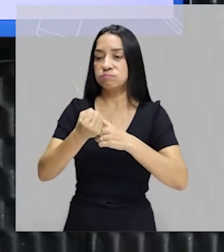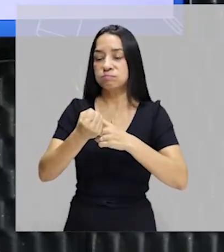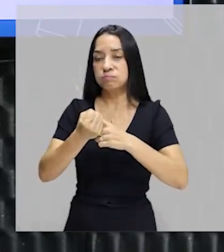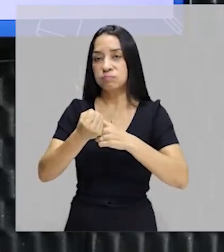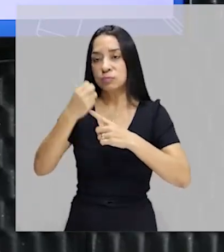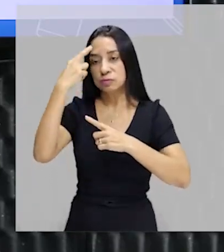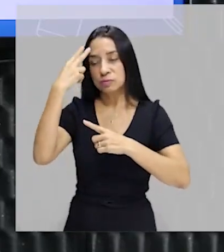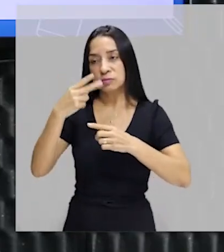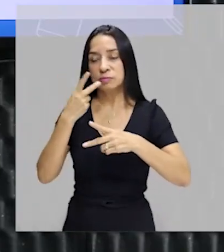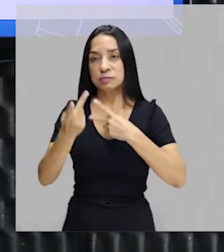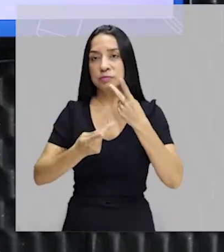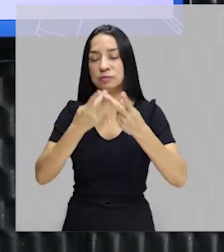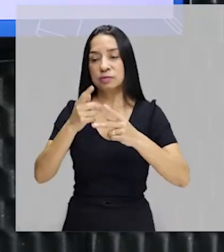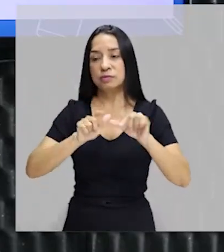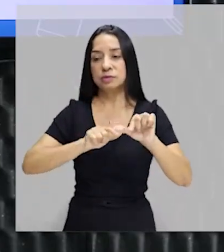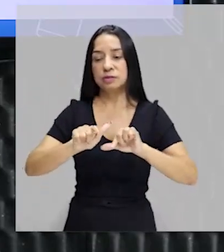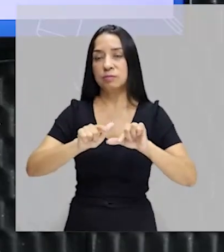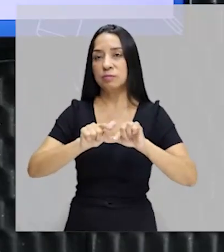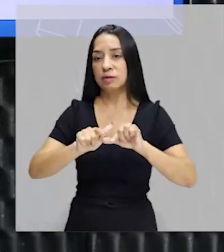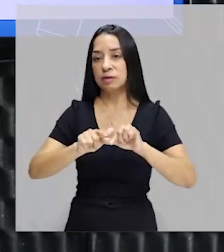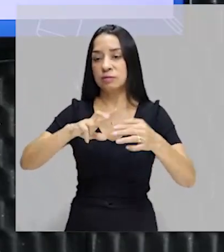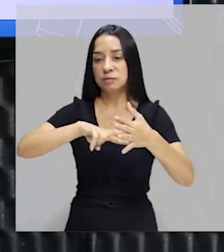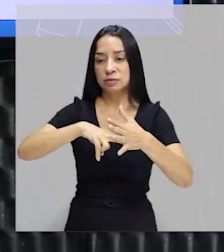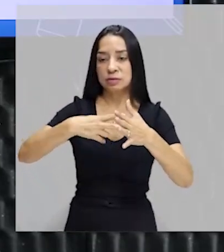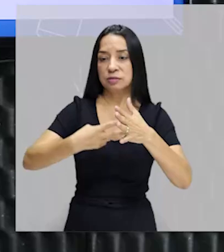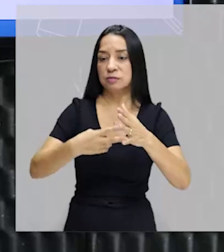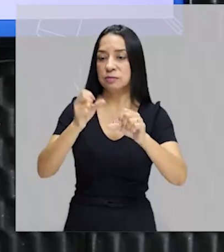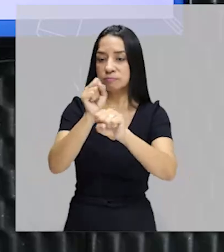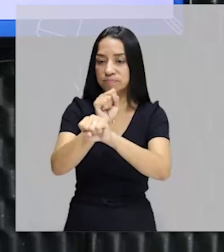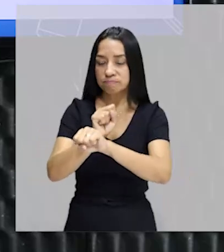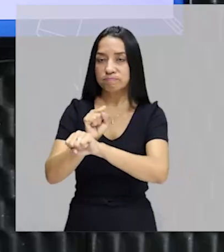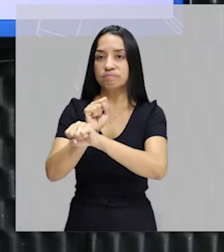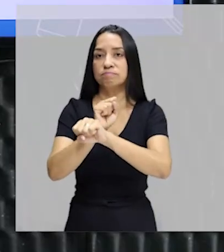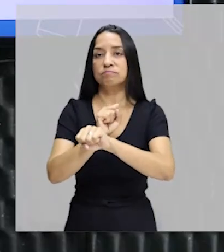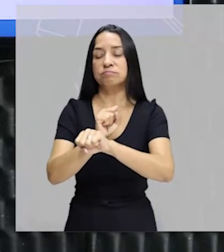falando, trabalho já foi sinônimo de escravidão.